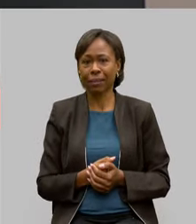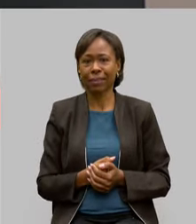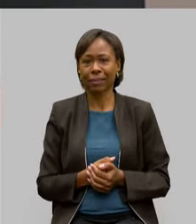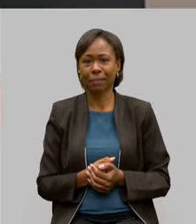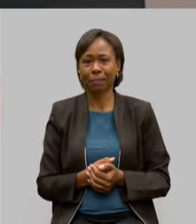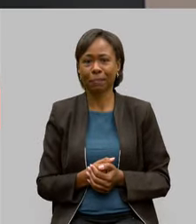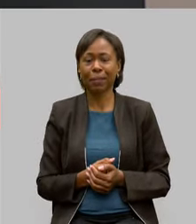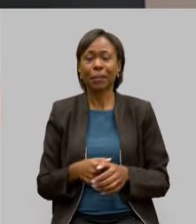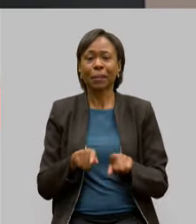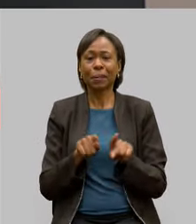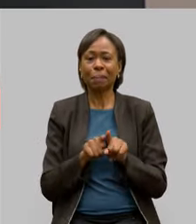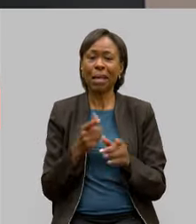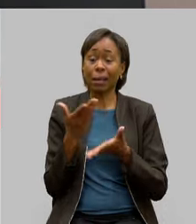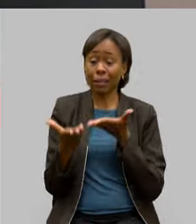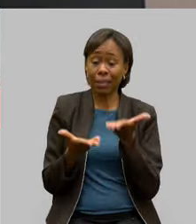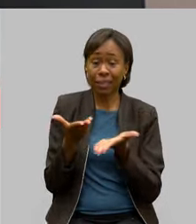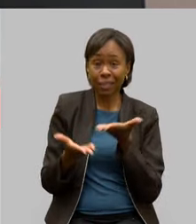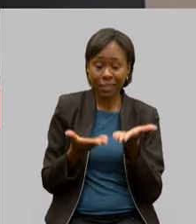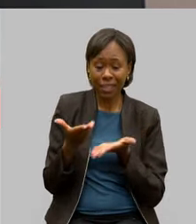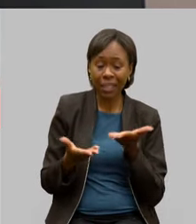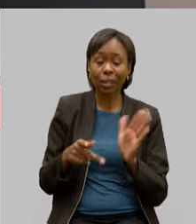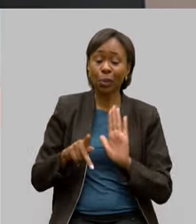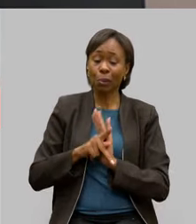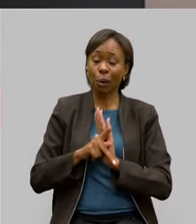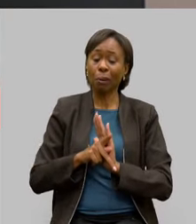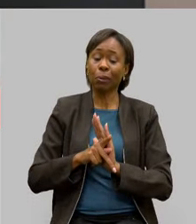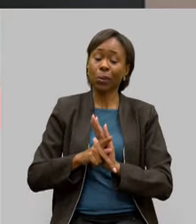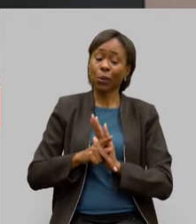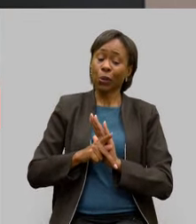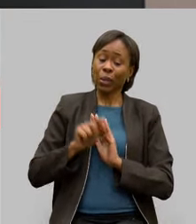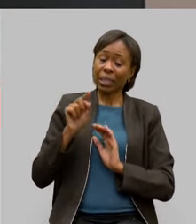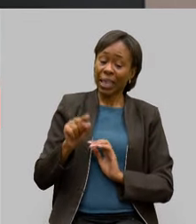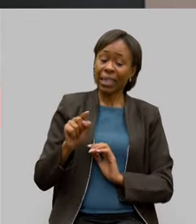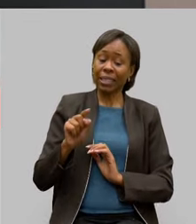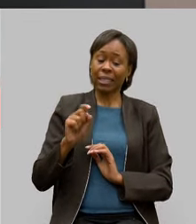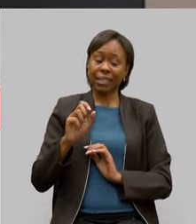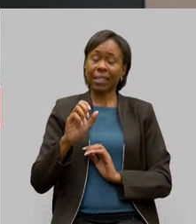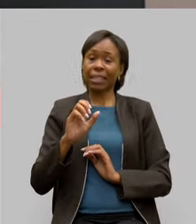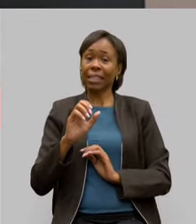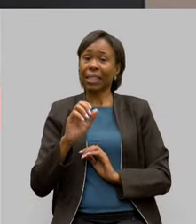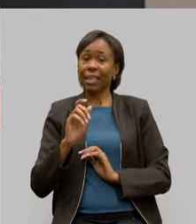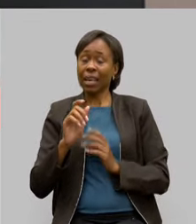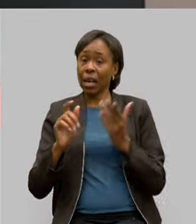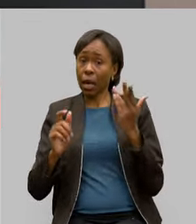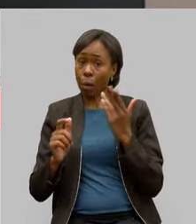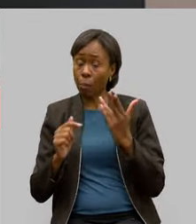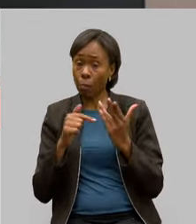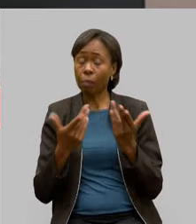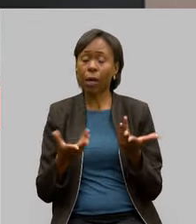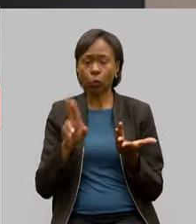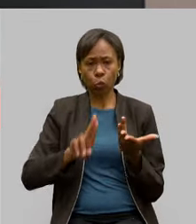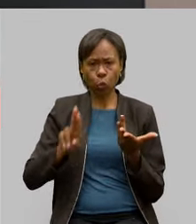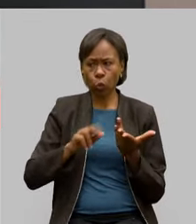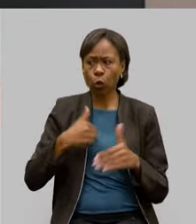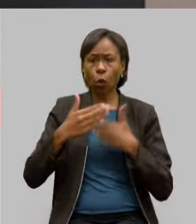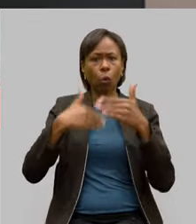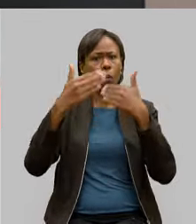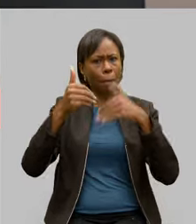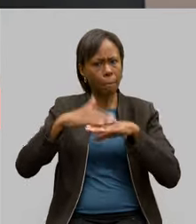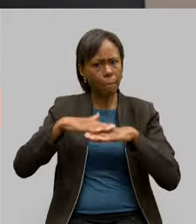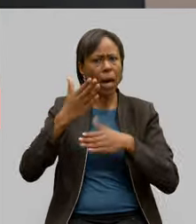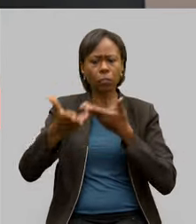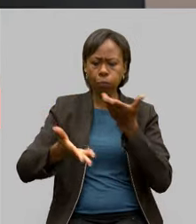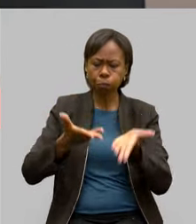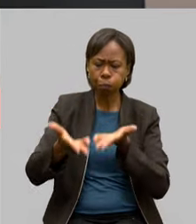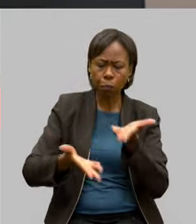cannabis e do cimo né precisamos criar esse marco regulatório robusto equilibrado que permita a evolução da terapia o